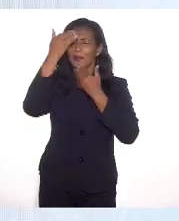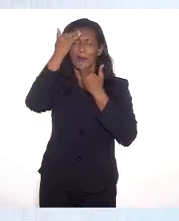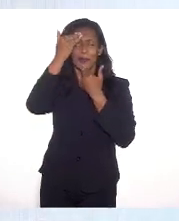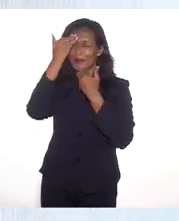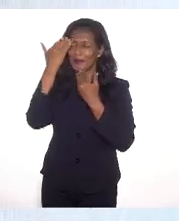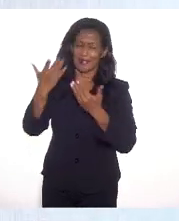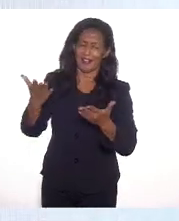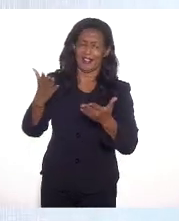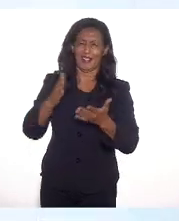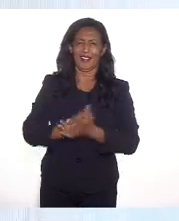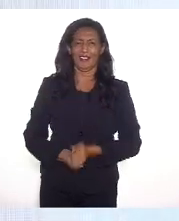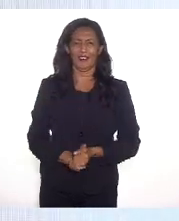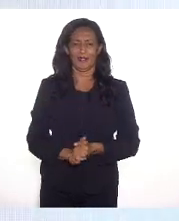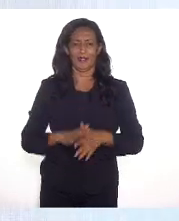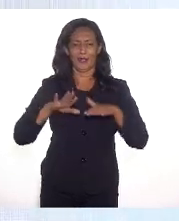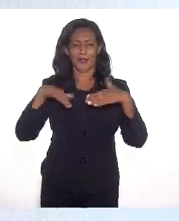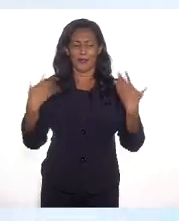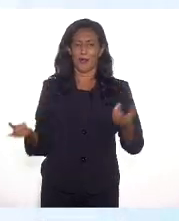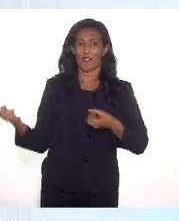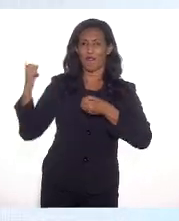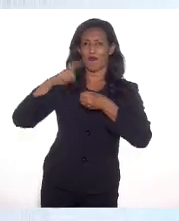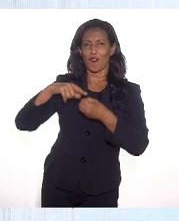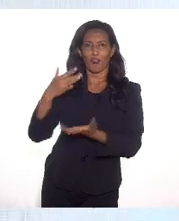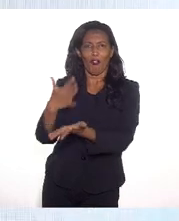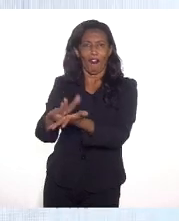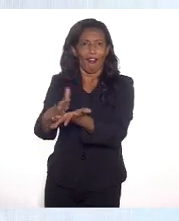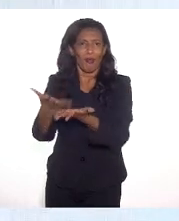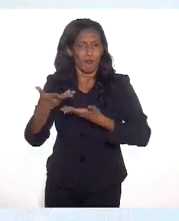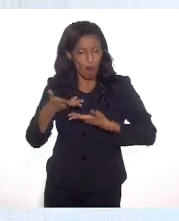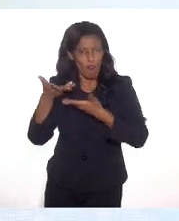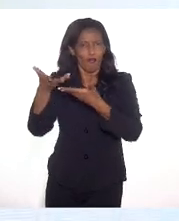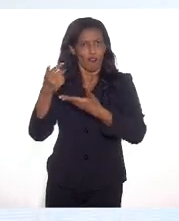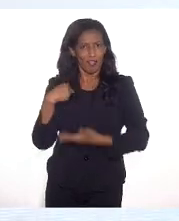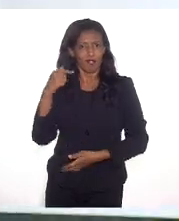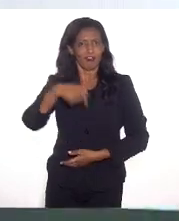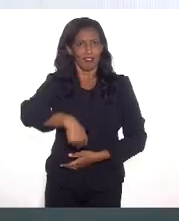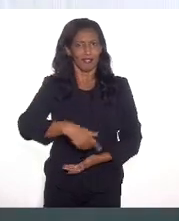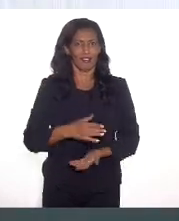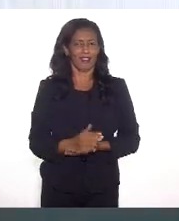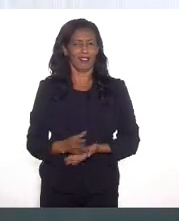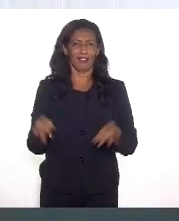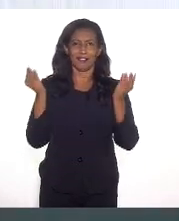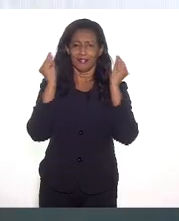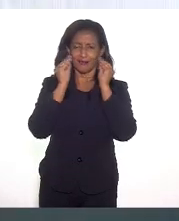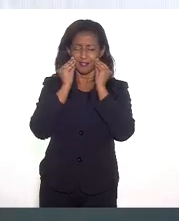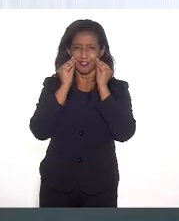obrigado. E quando voltar o samba, me convidem, que eu estarei aqui. Um beijo